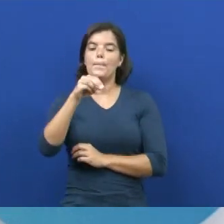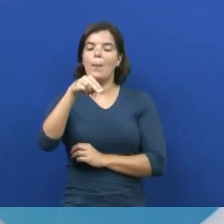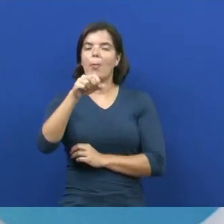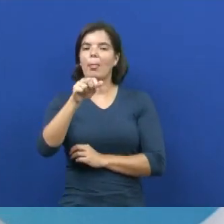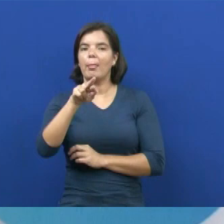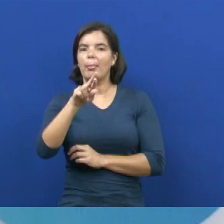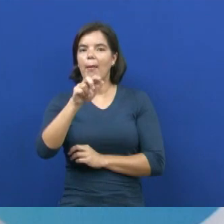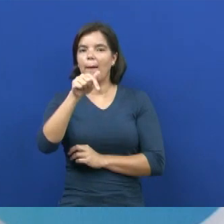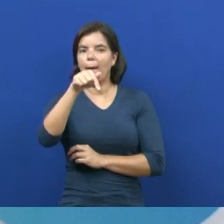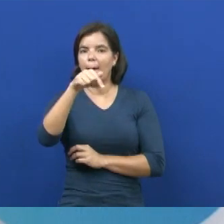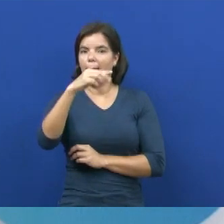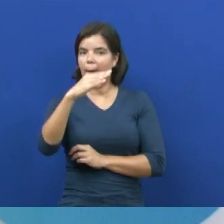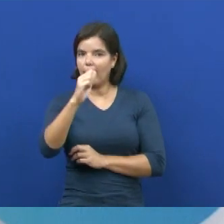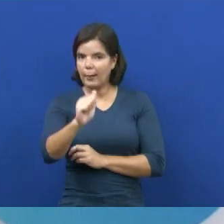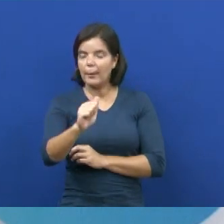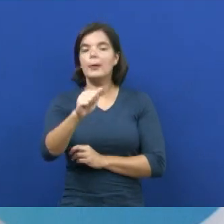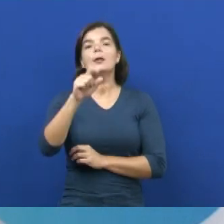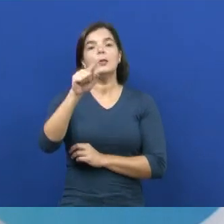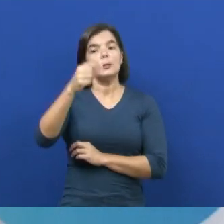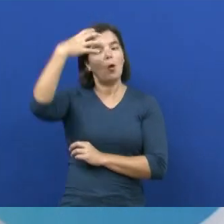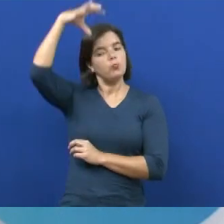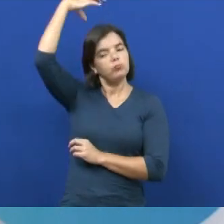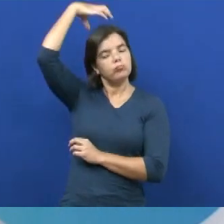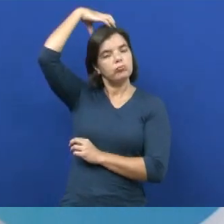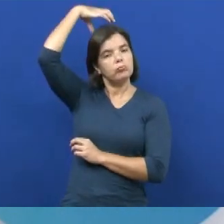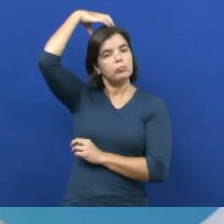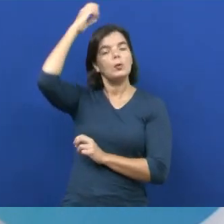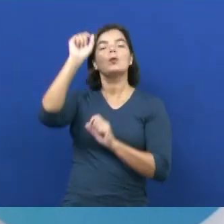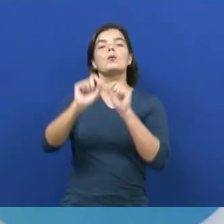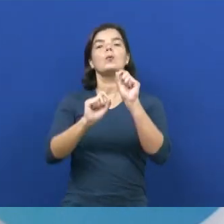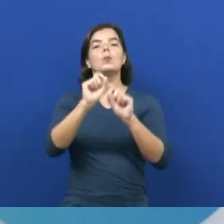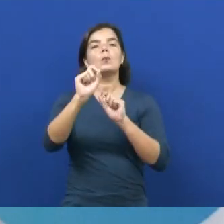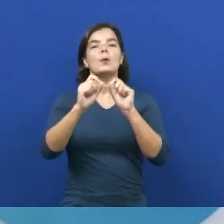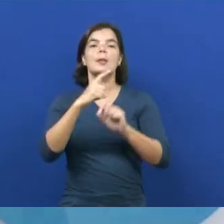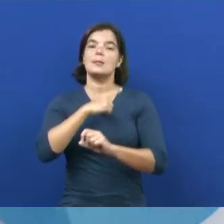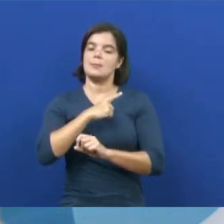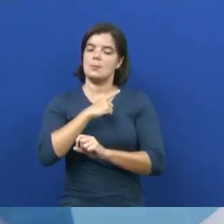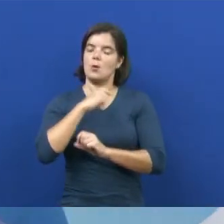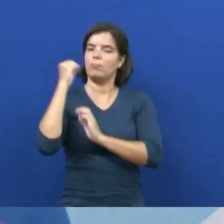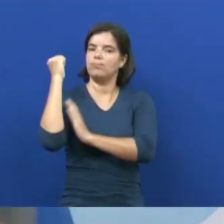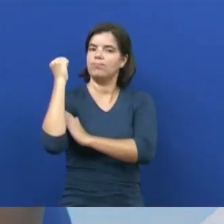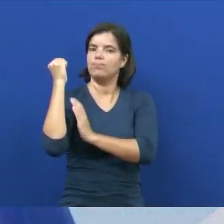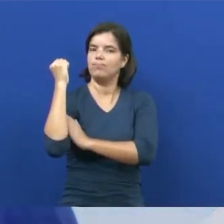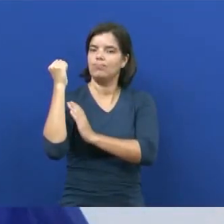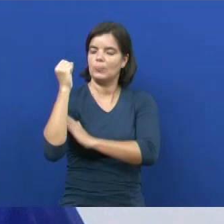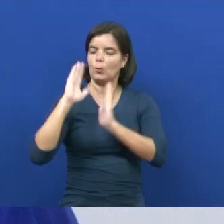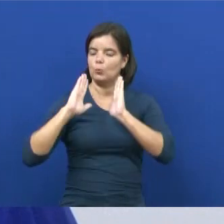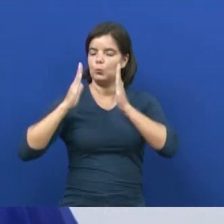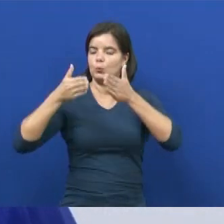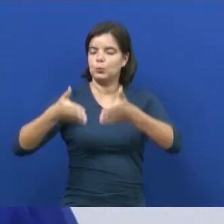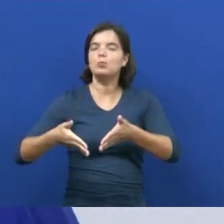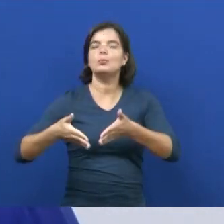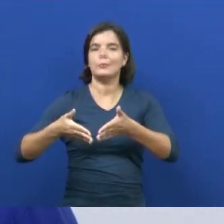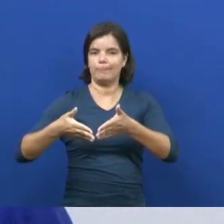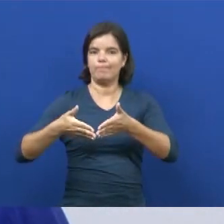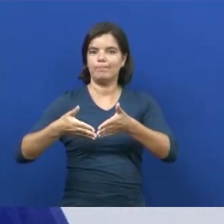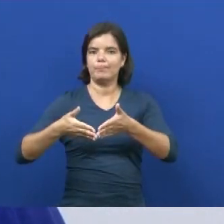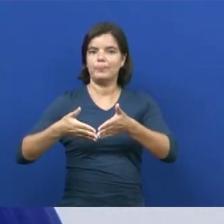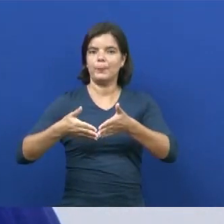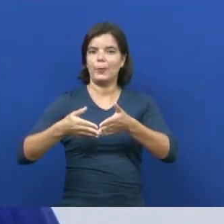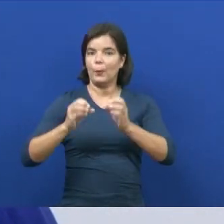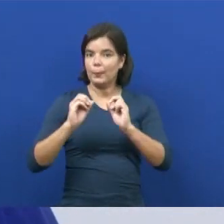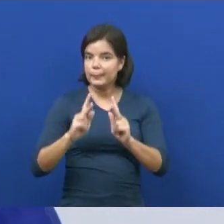ok? Então, esse rei ou monarca, ele tinha o poder centralizado em suas